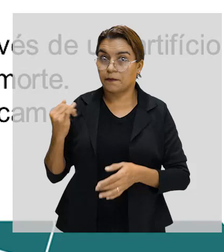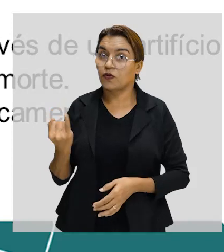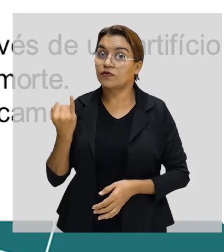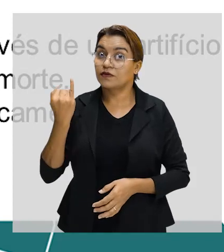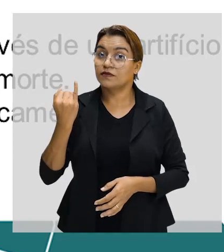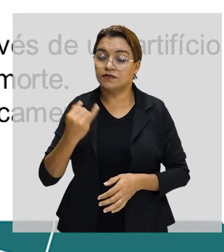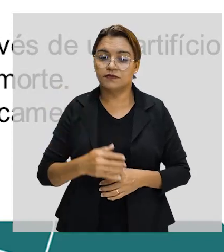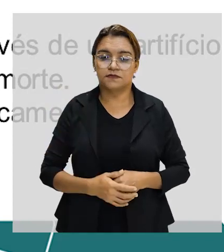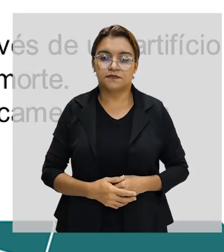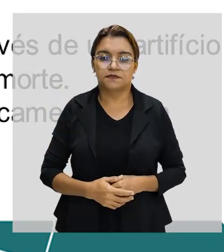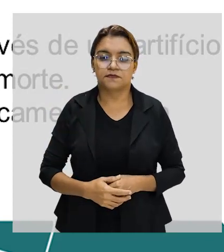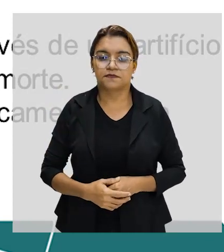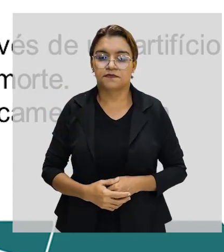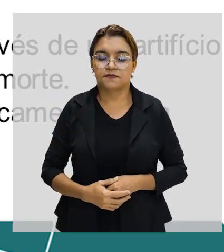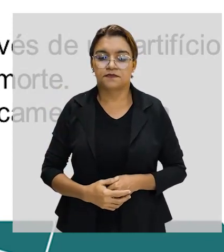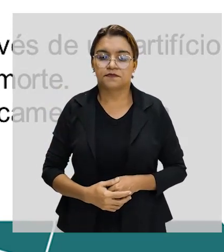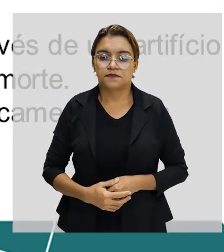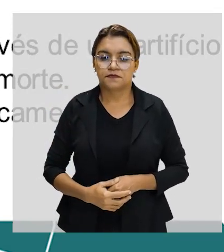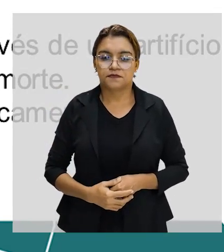da República.